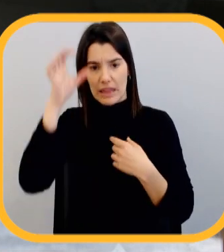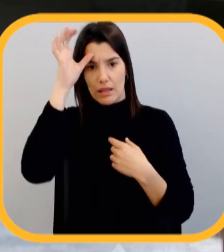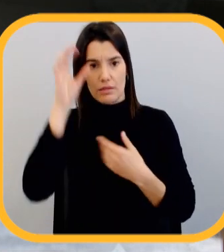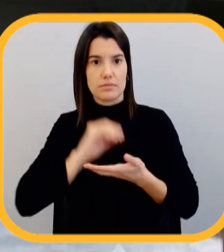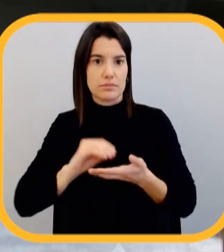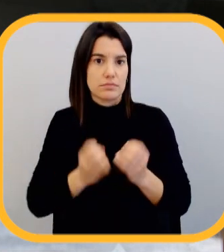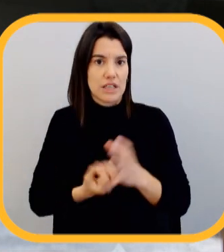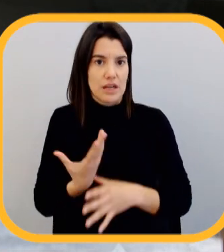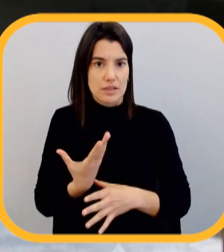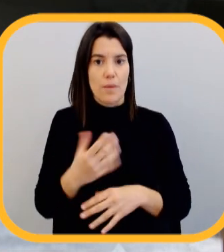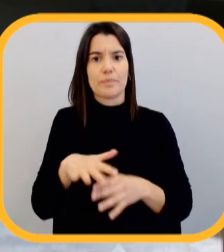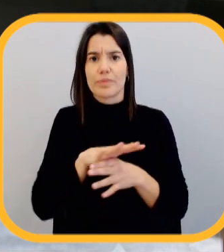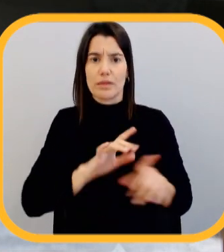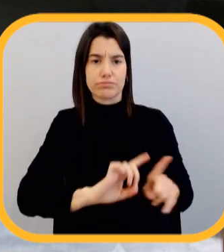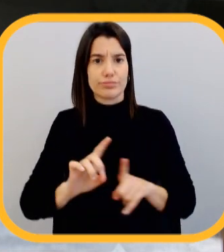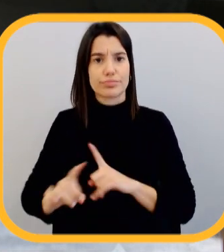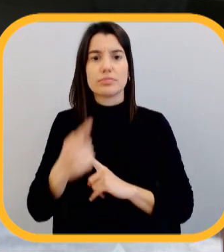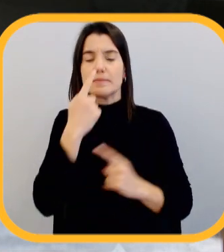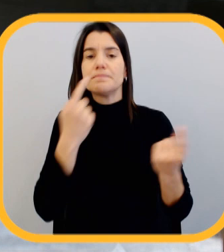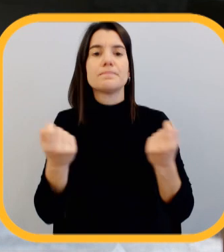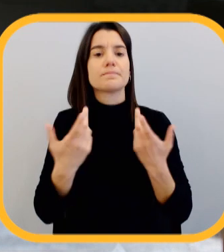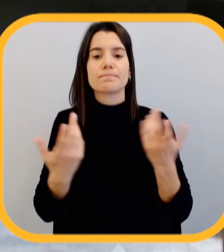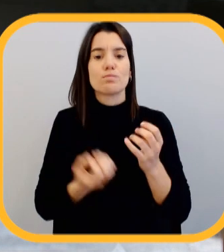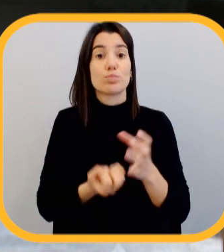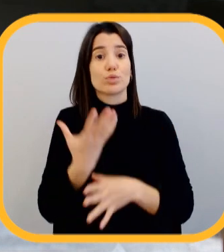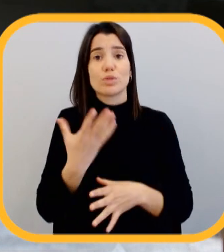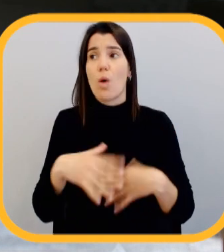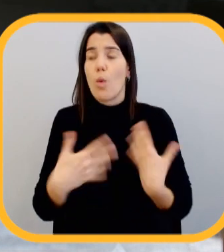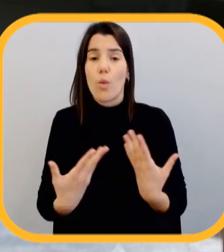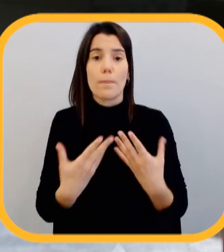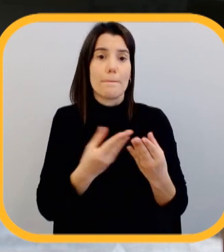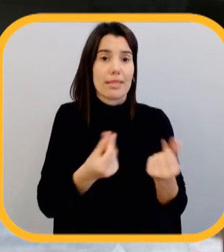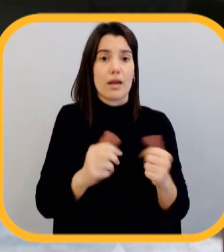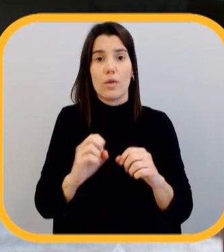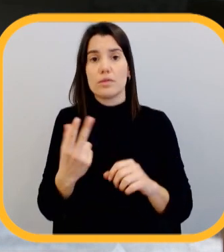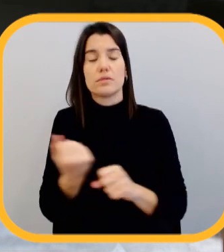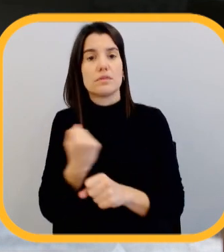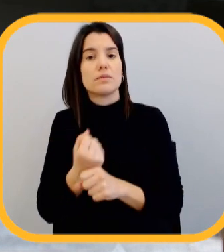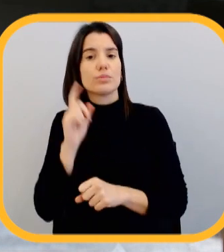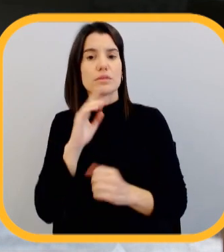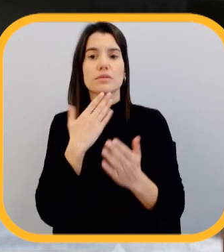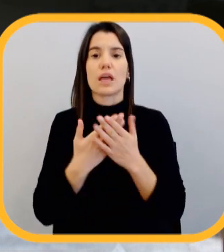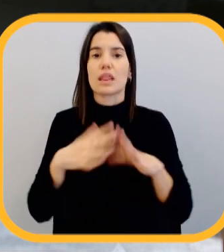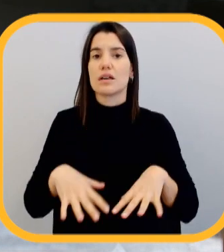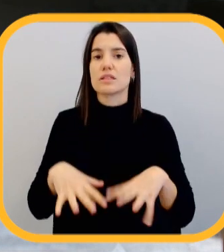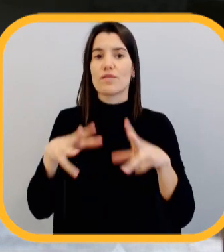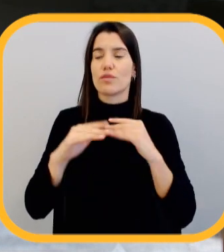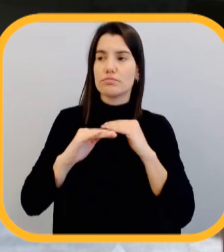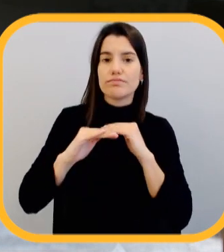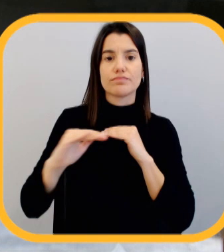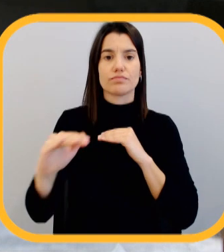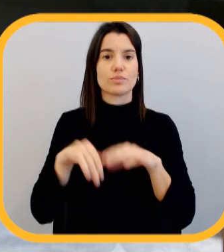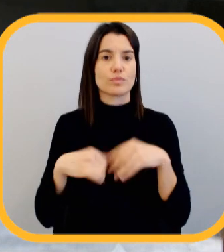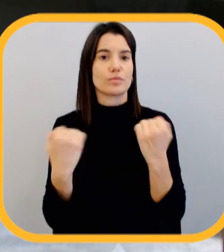intelectual. Abrangem uma ampla variedade de setores que têm em comum a produção de bens e serviços importantes para garantir o